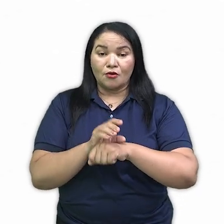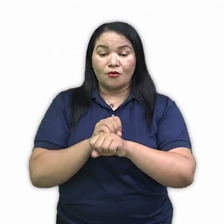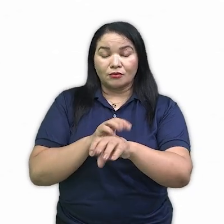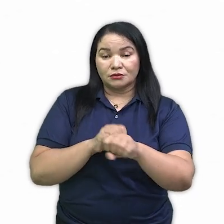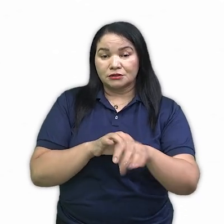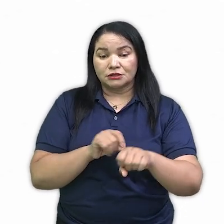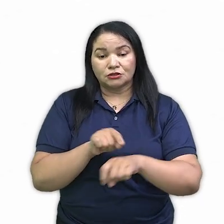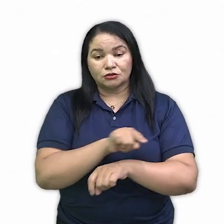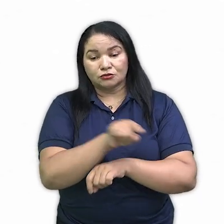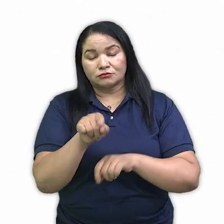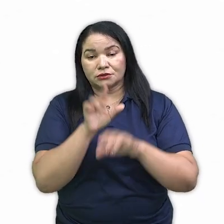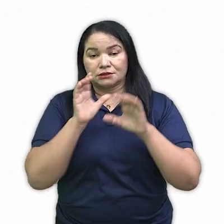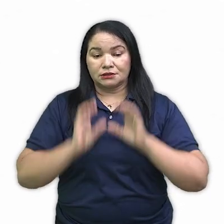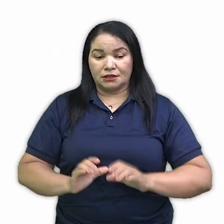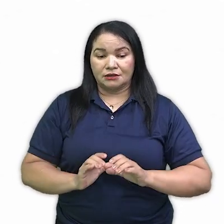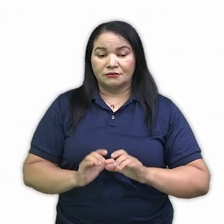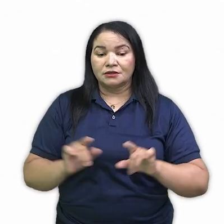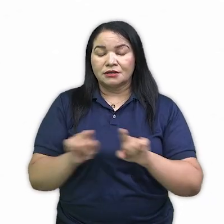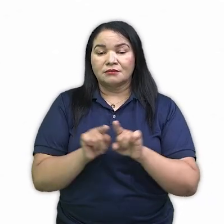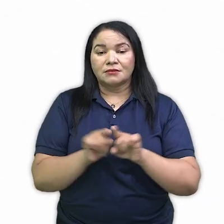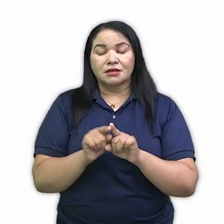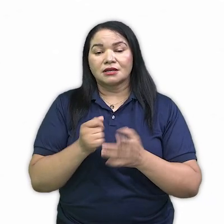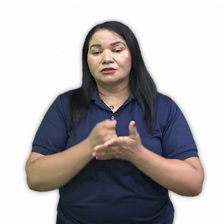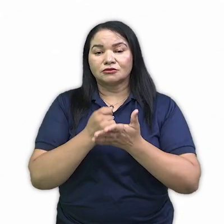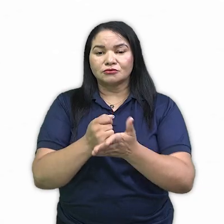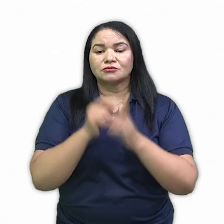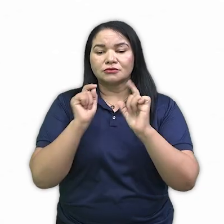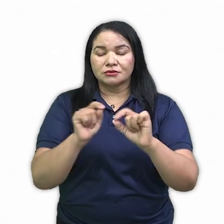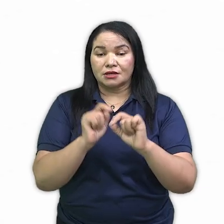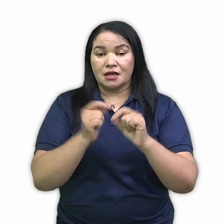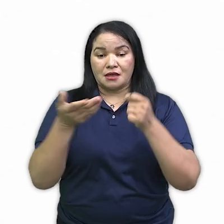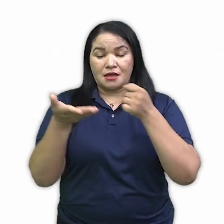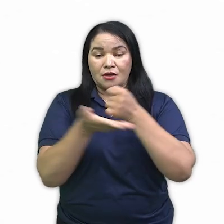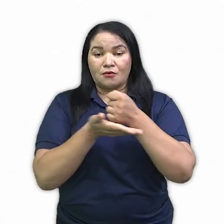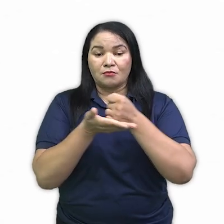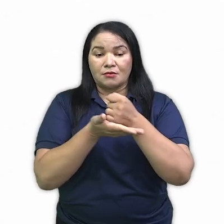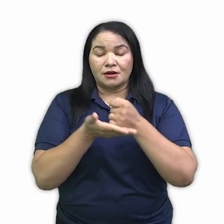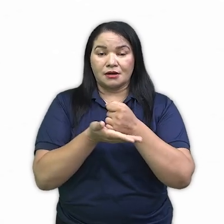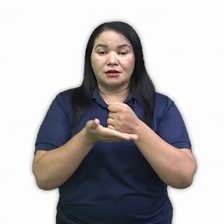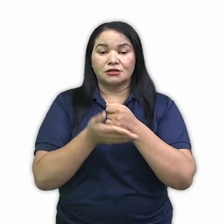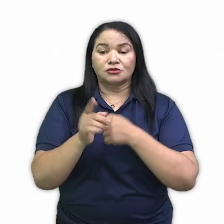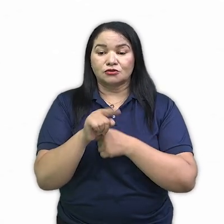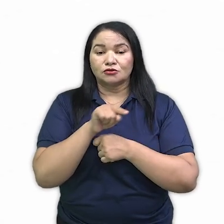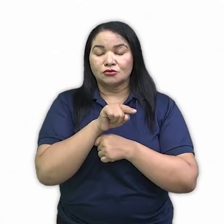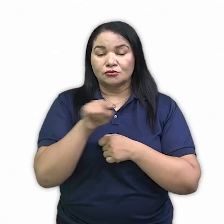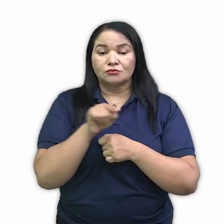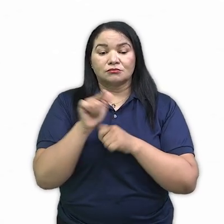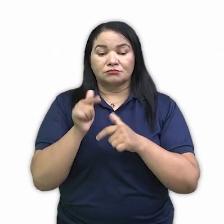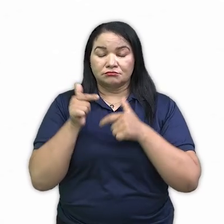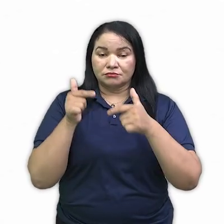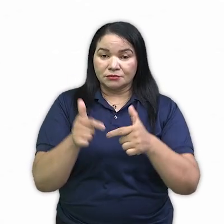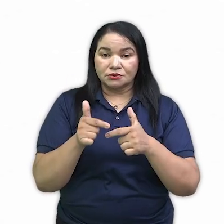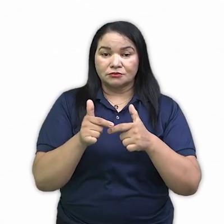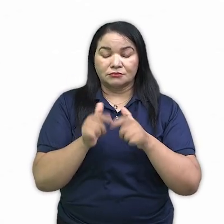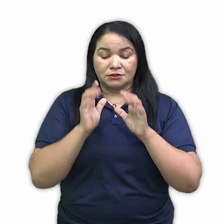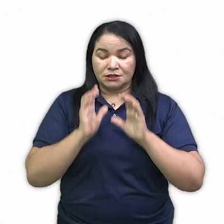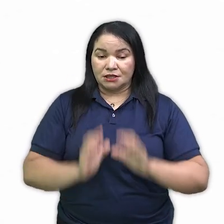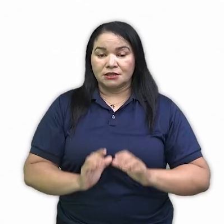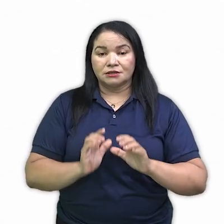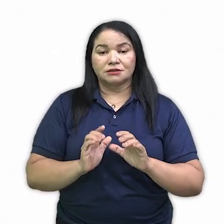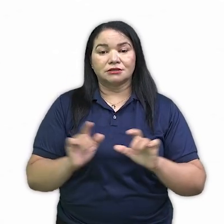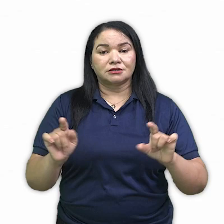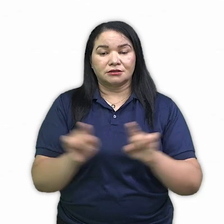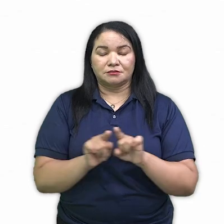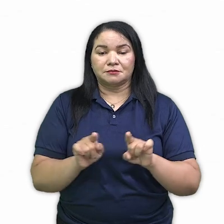educação enquanto cidadãos e nos fornece uma base para o exercício da cidadania.